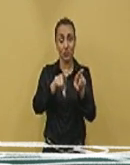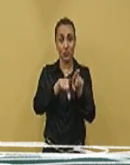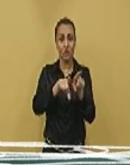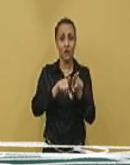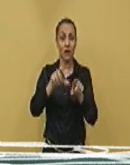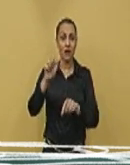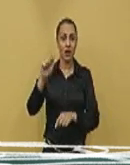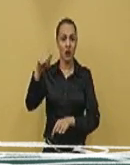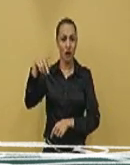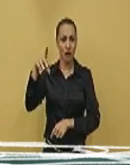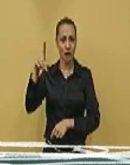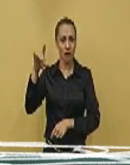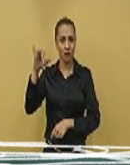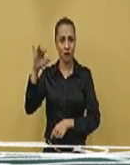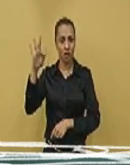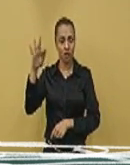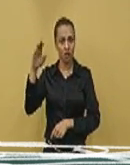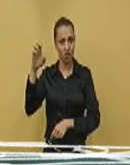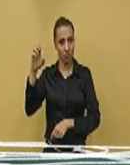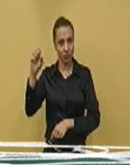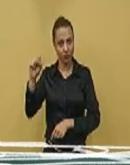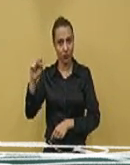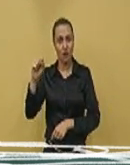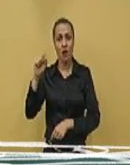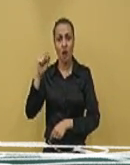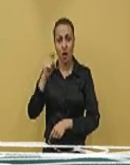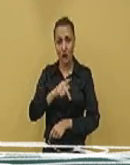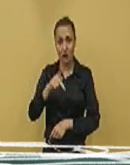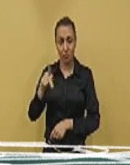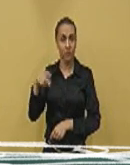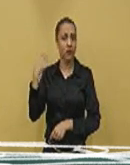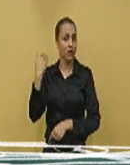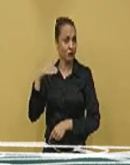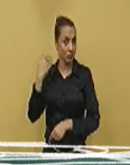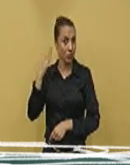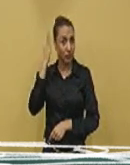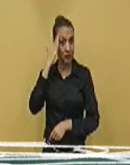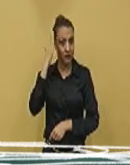de OCC. A professora Beth sabe que a matriz OCC